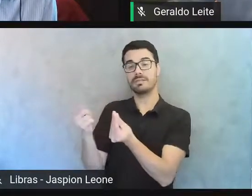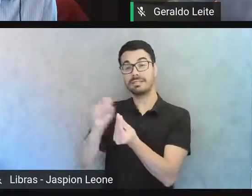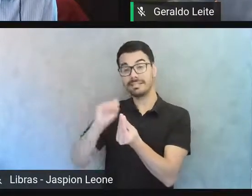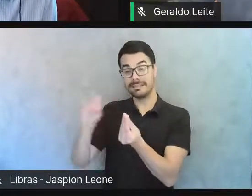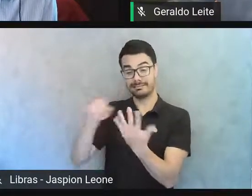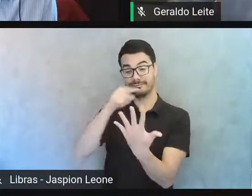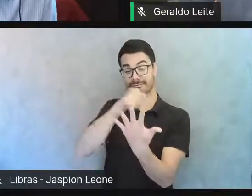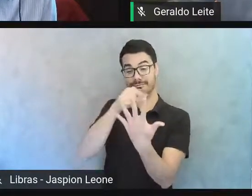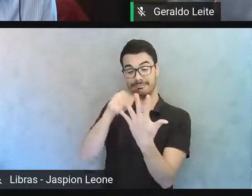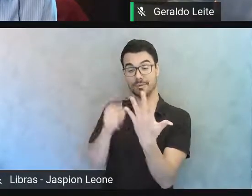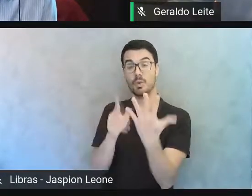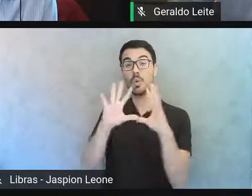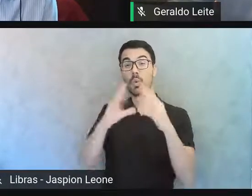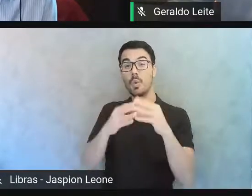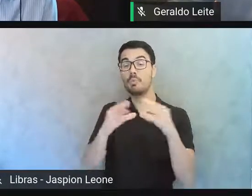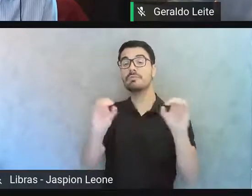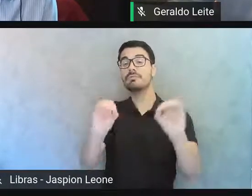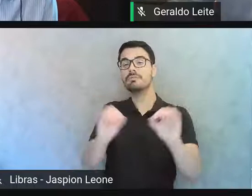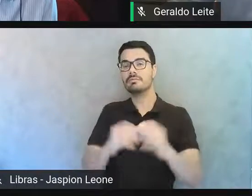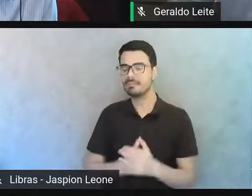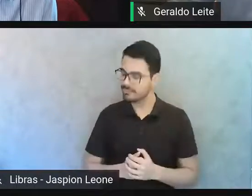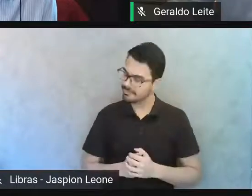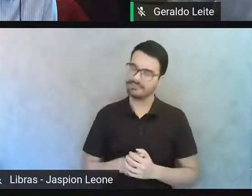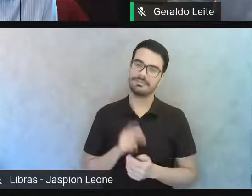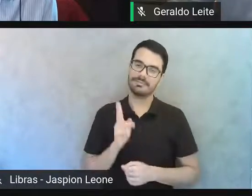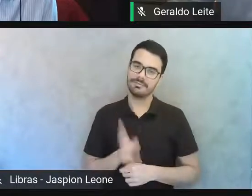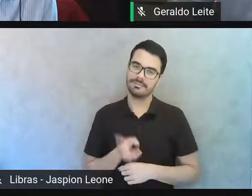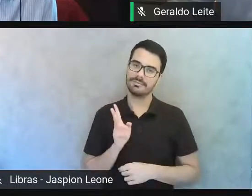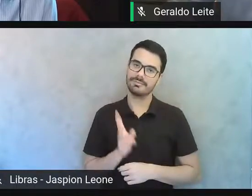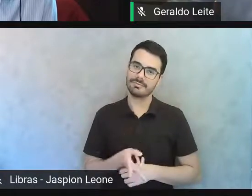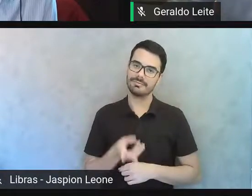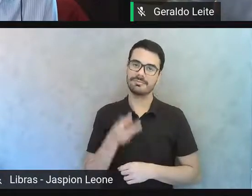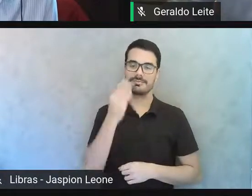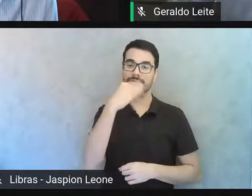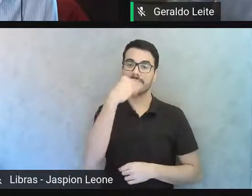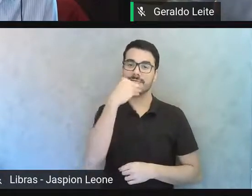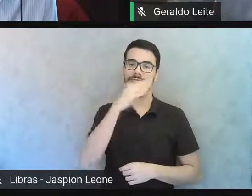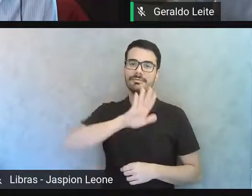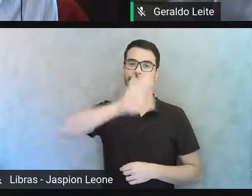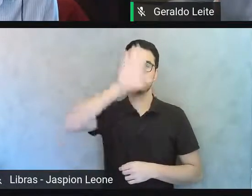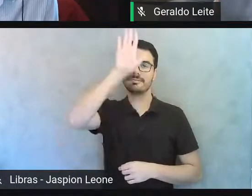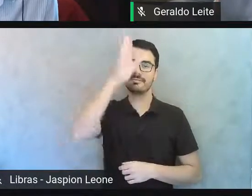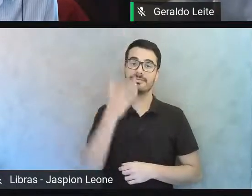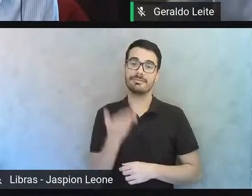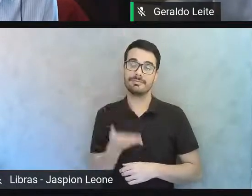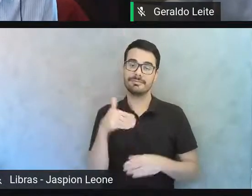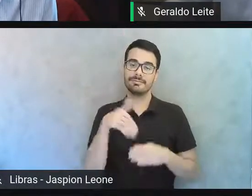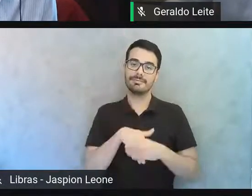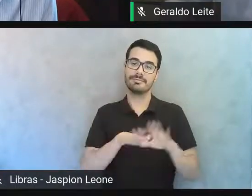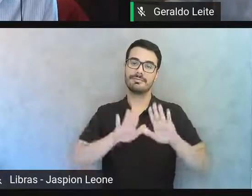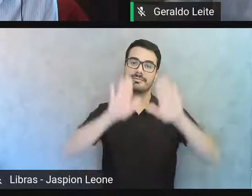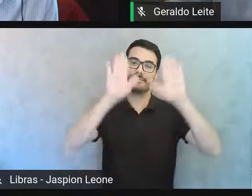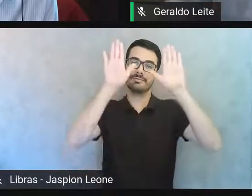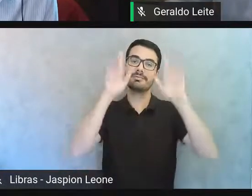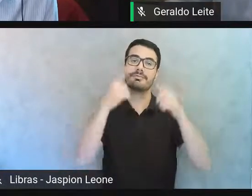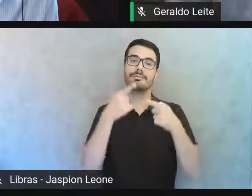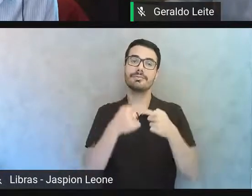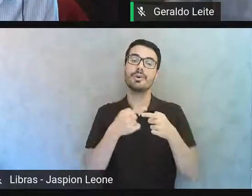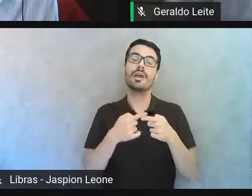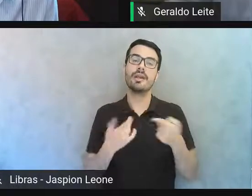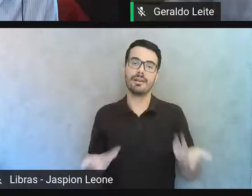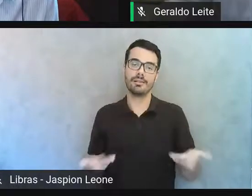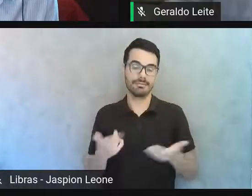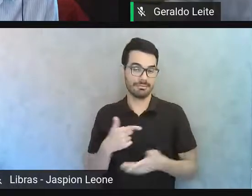nenhum desses grupos, você continua tendo muito pouca chance de ser eleito, justamente porque